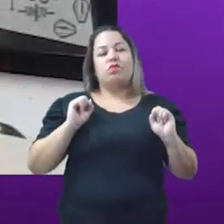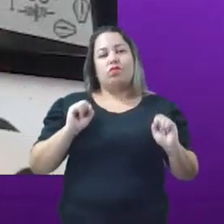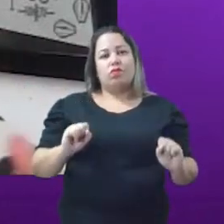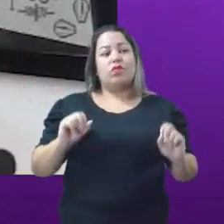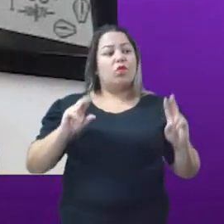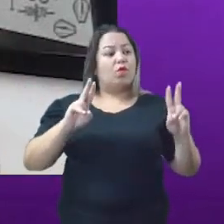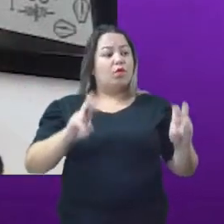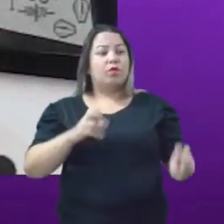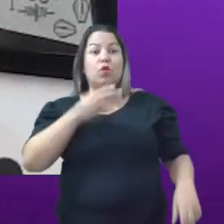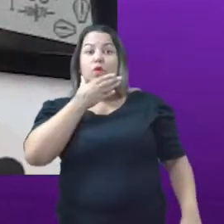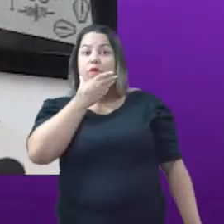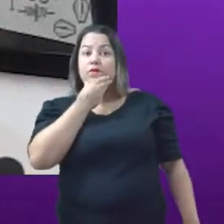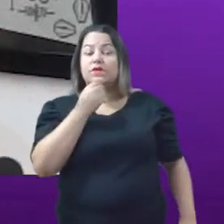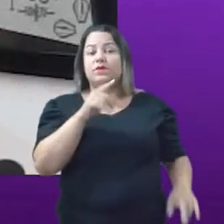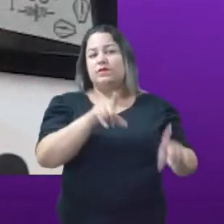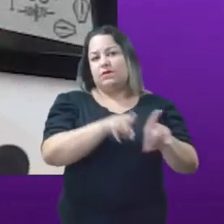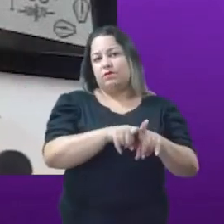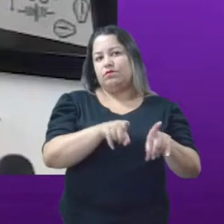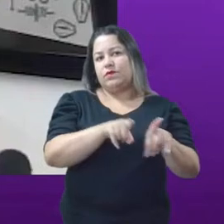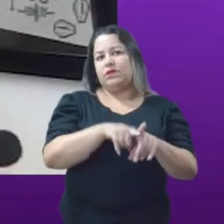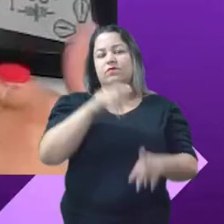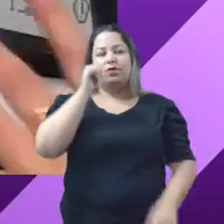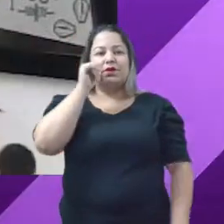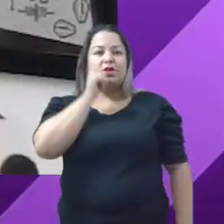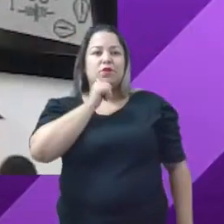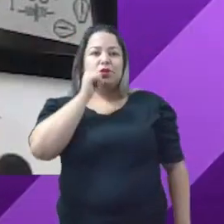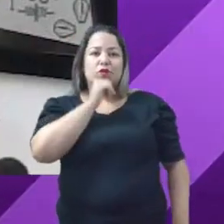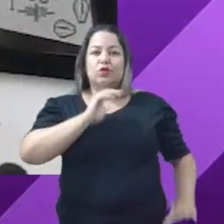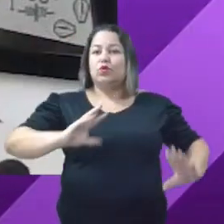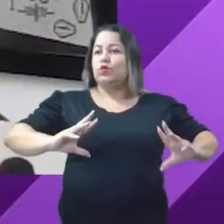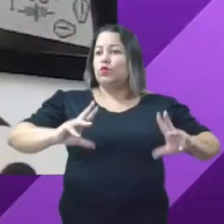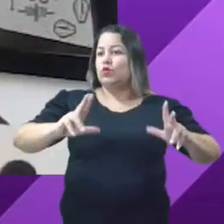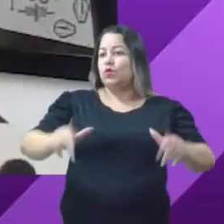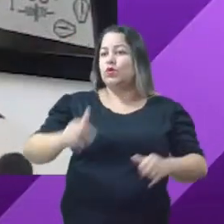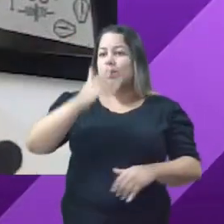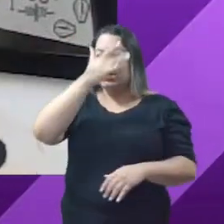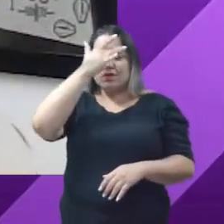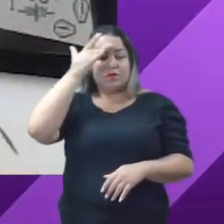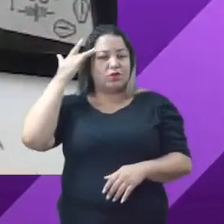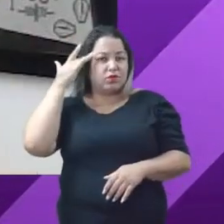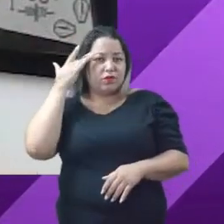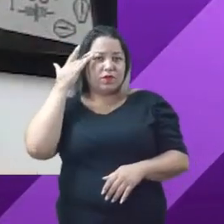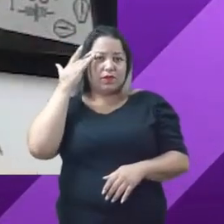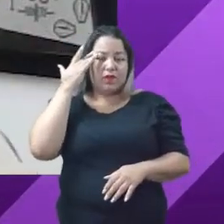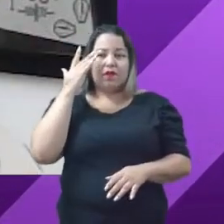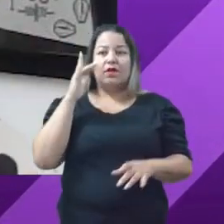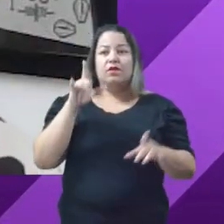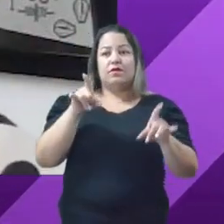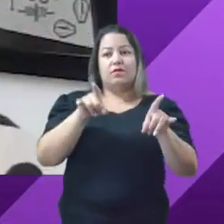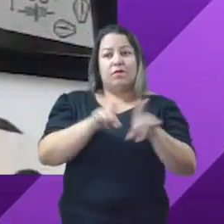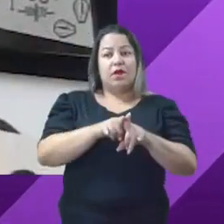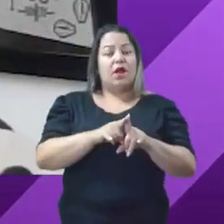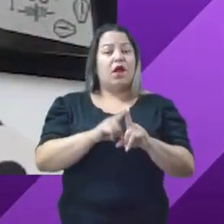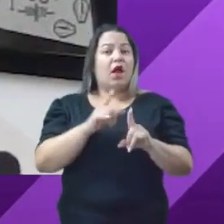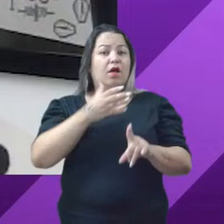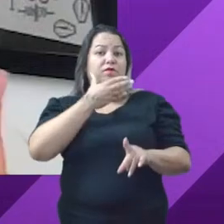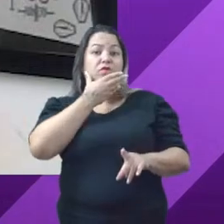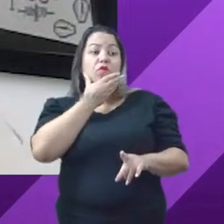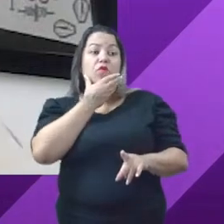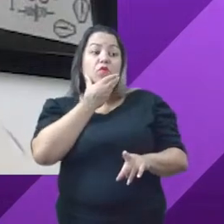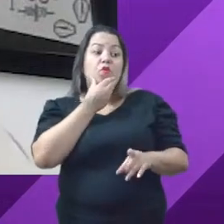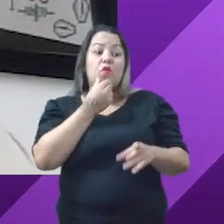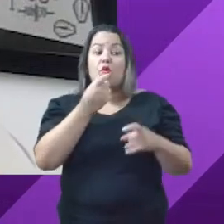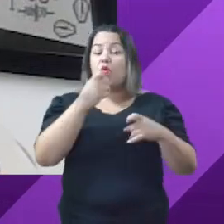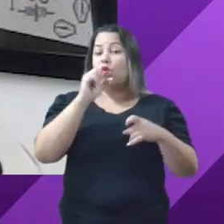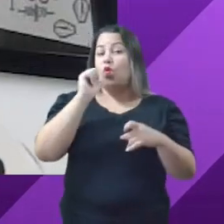sobre homens e também sobre mulheres e todos os indivíduos em sua forma de performar a sua sexualidade